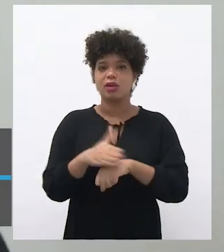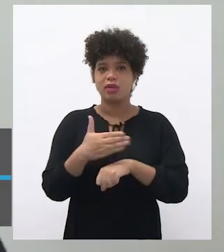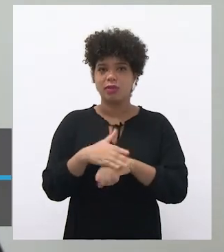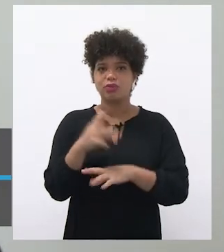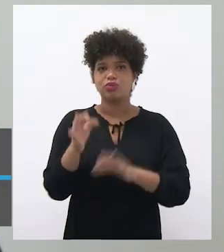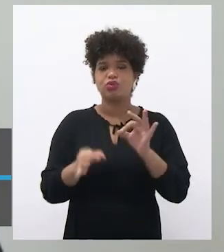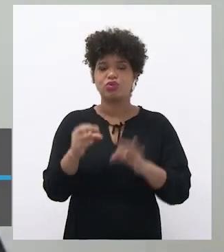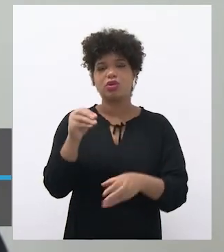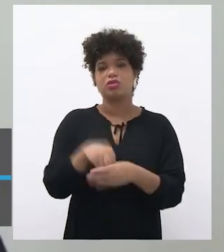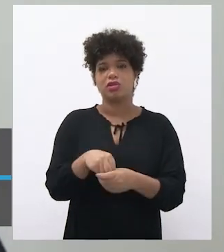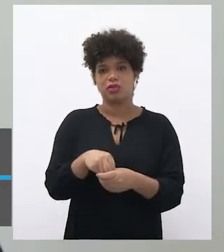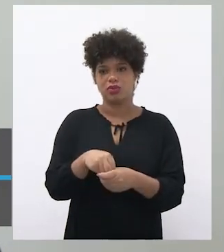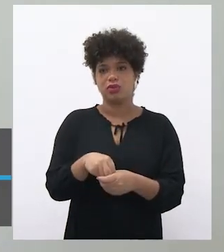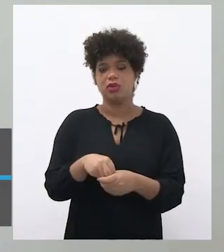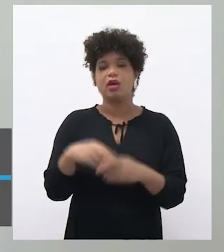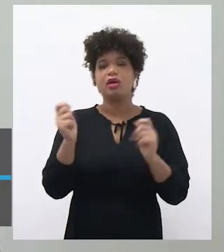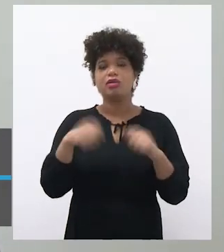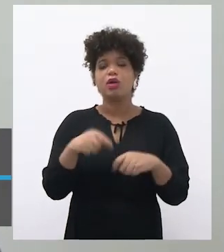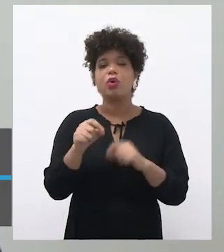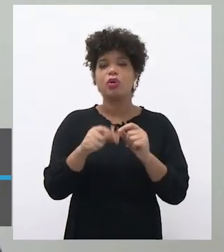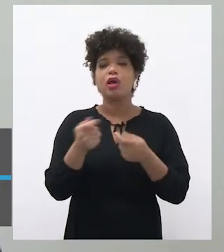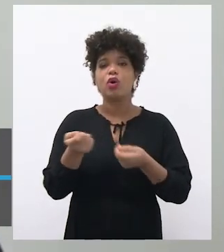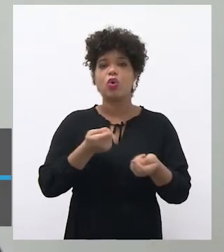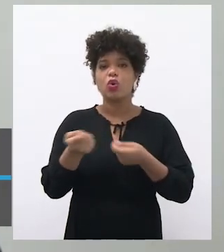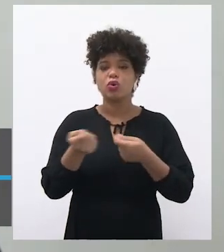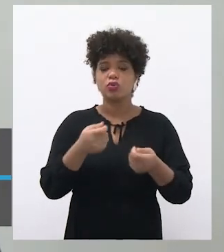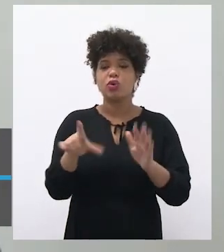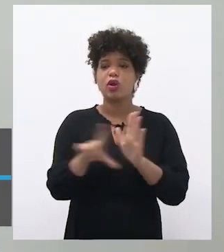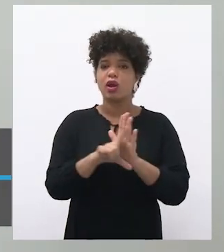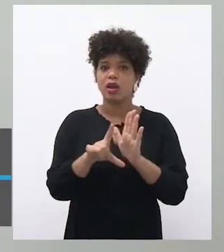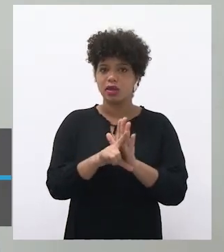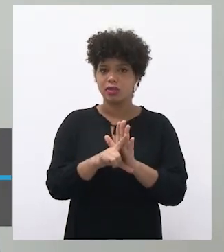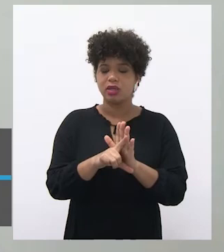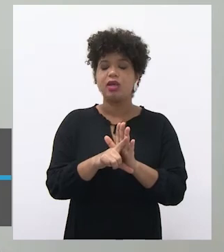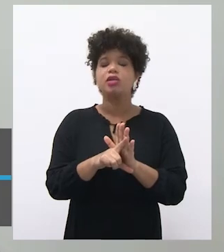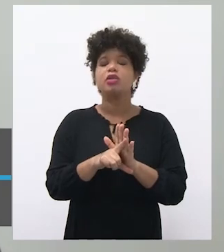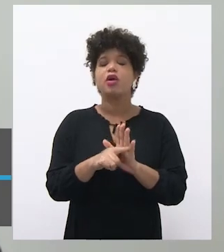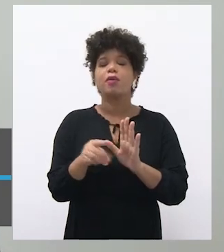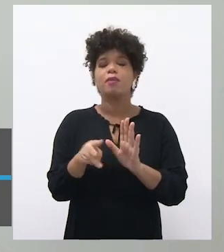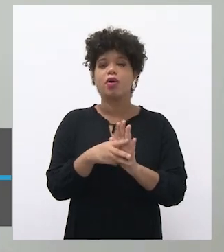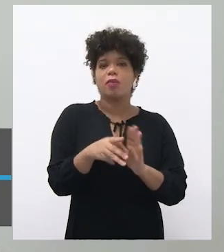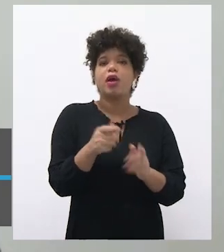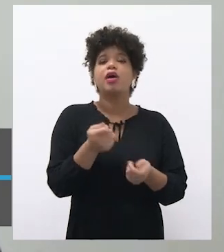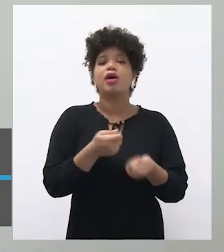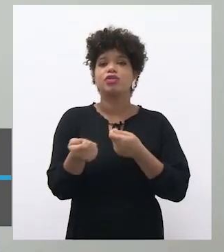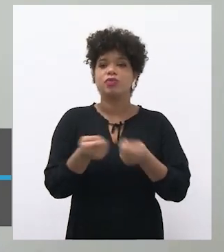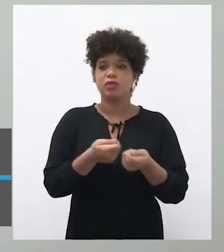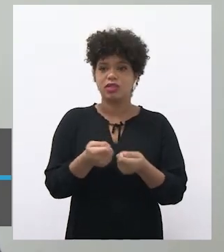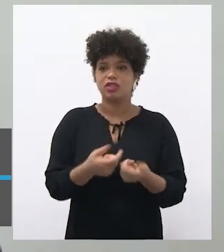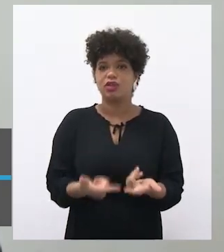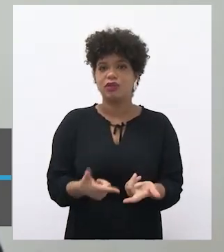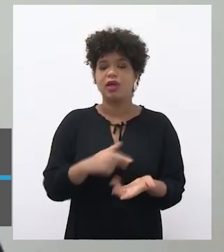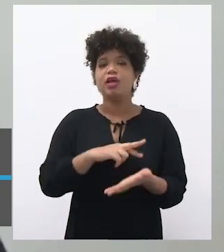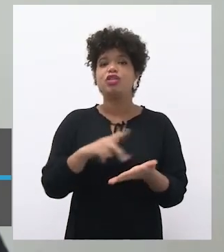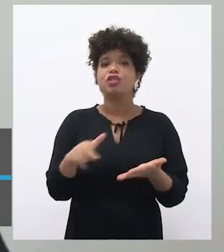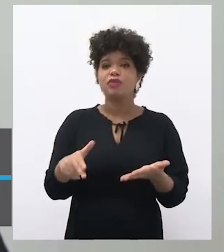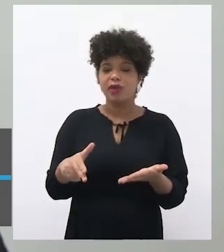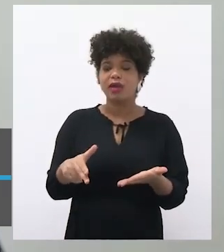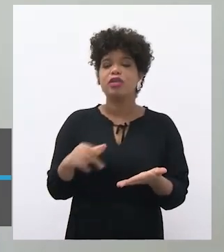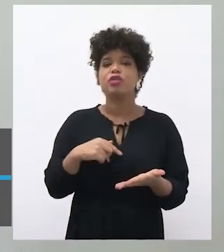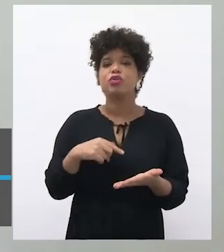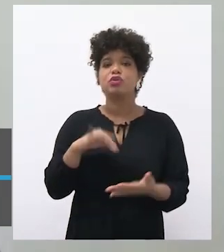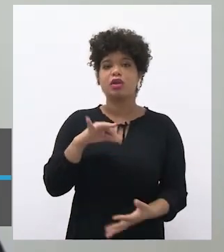de reparação, né, medidas de caráter de prevenção geral e especial. Então, esses tratados